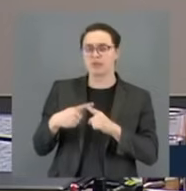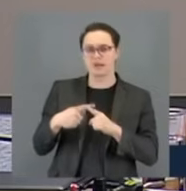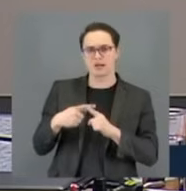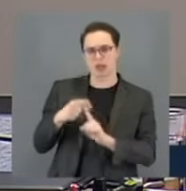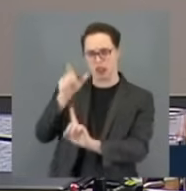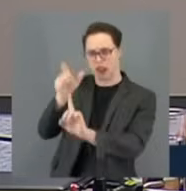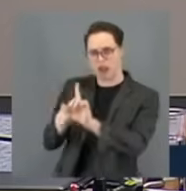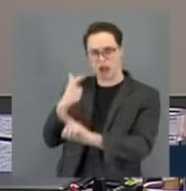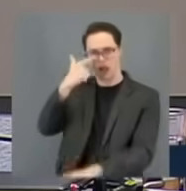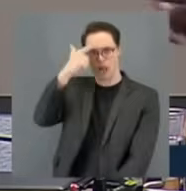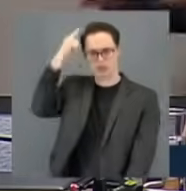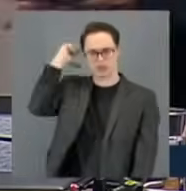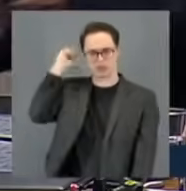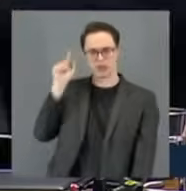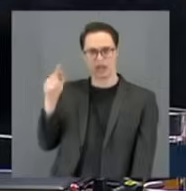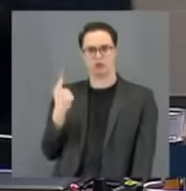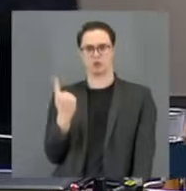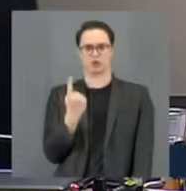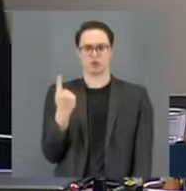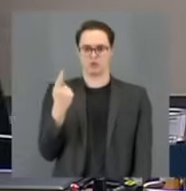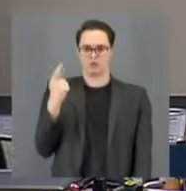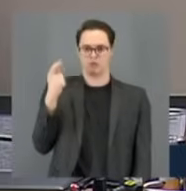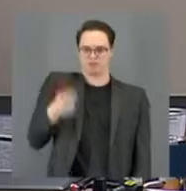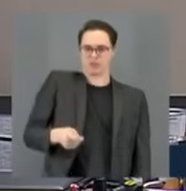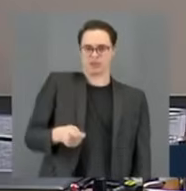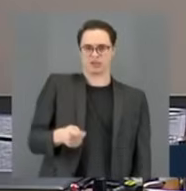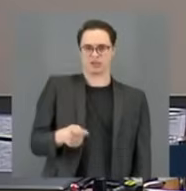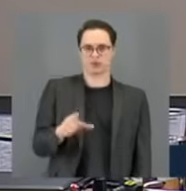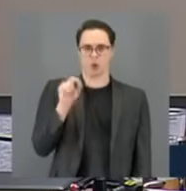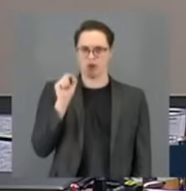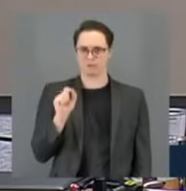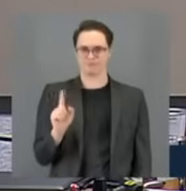Moraes não decide as coisas sozinho.